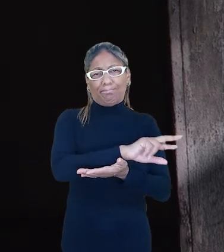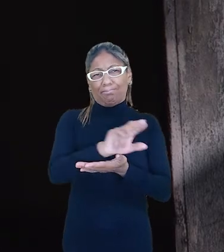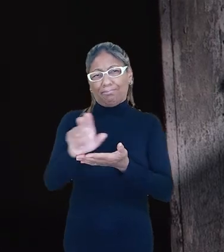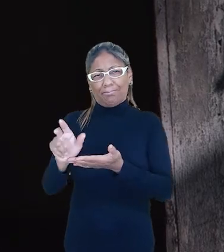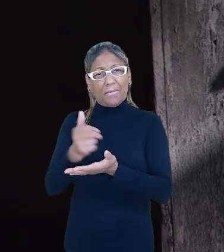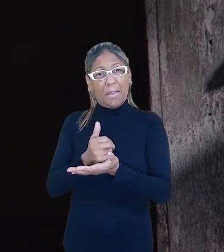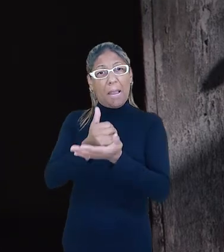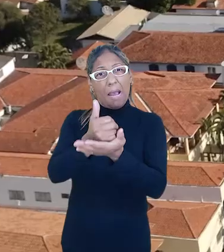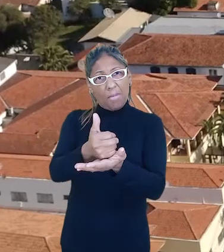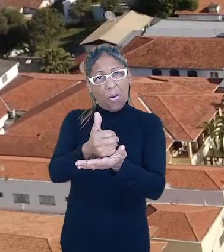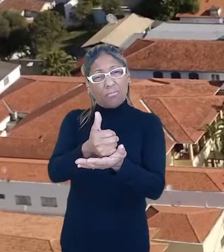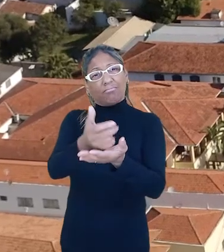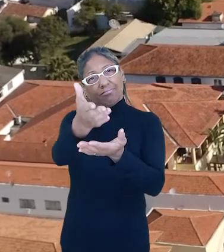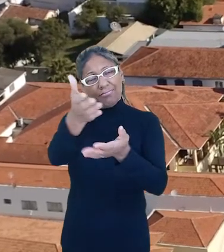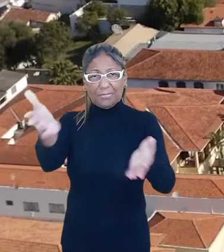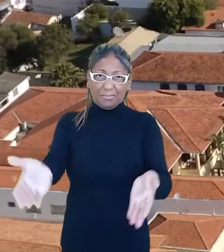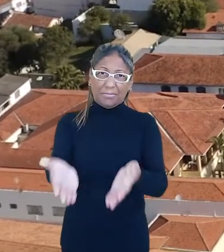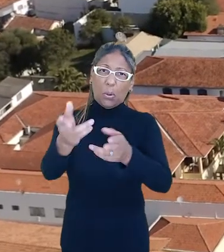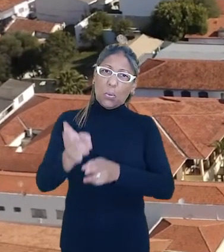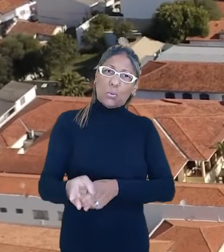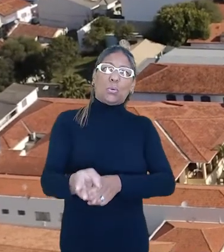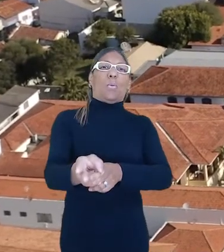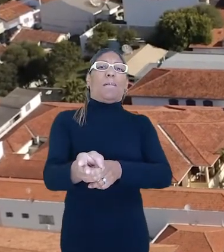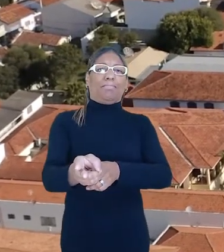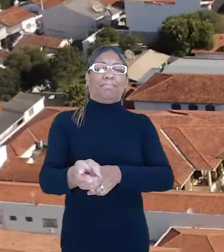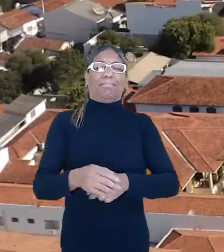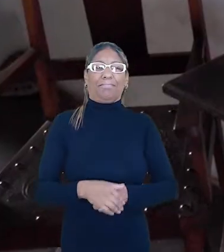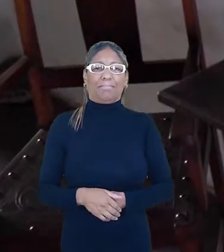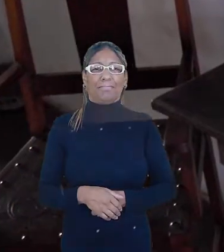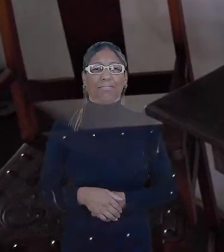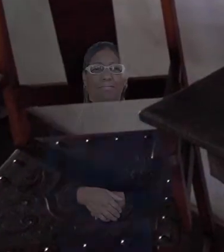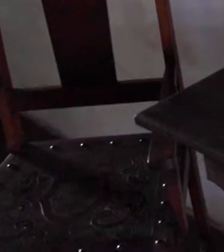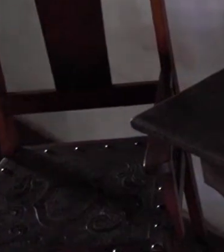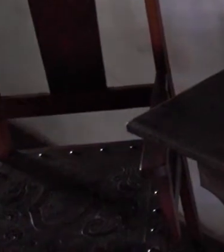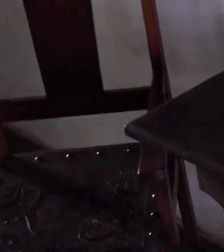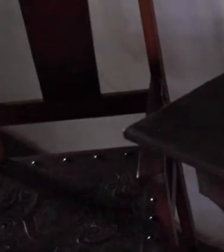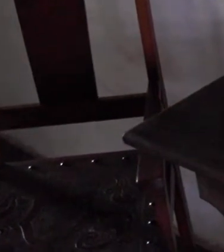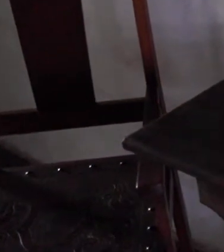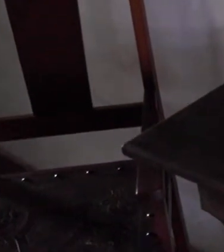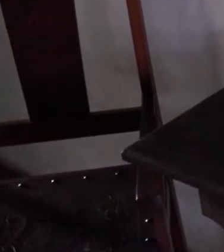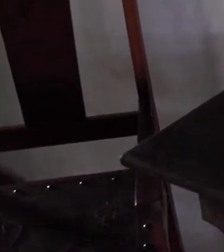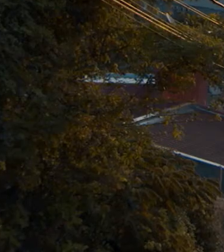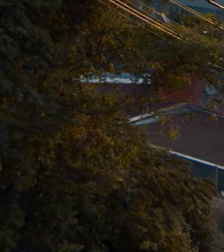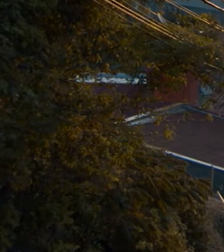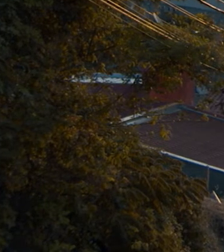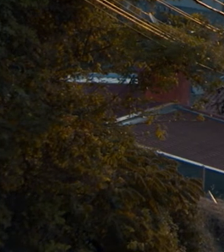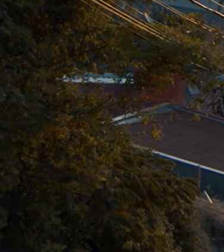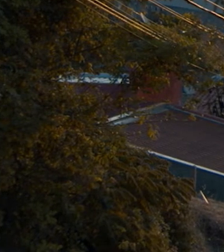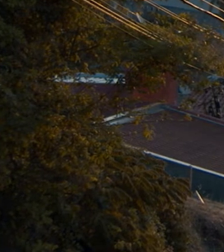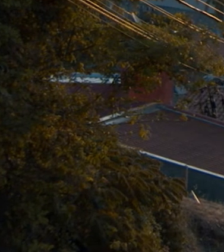ferramentas que a gente foi trazendo, que elas possam ter uma continuidade, ter um legado independente do projeto. Após o programa, a maioria